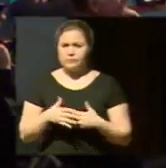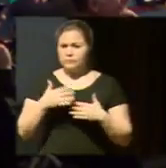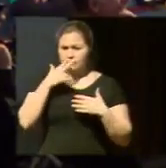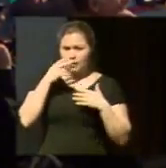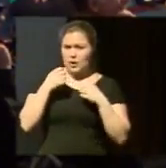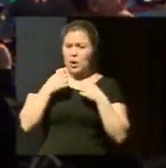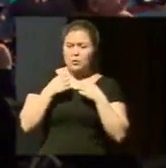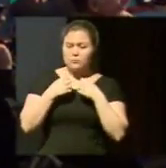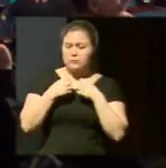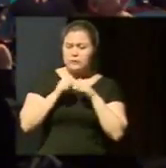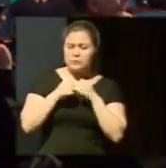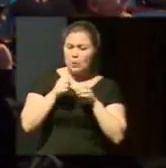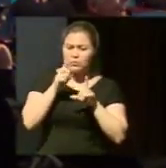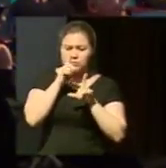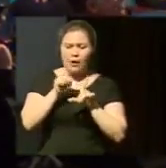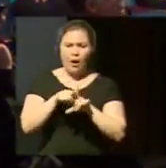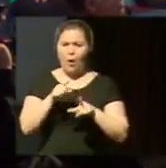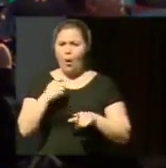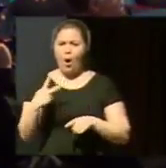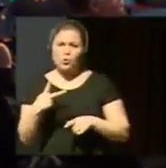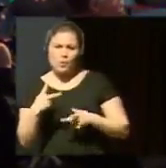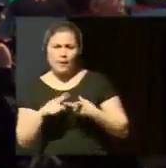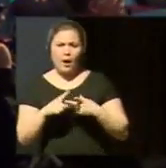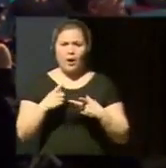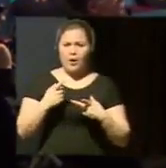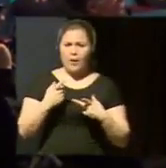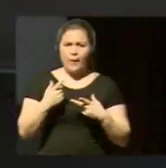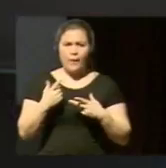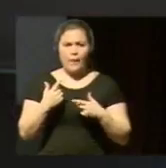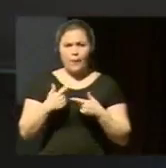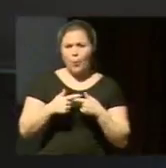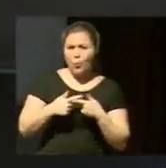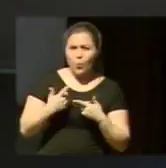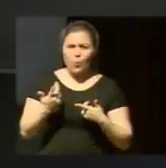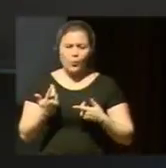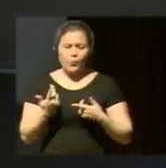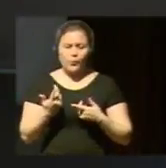transporte automático, autônomo, o óculos do Google.